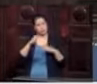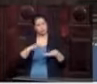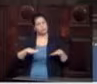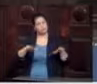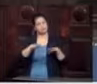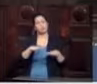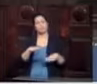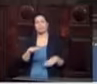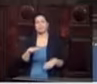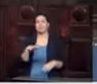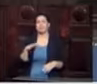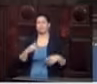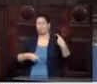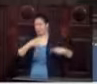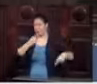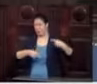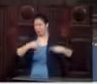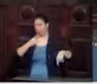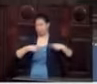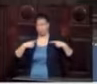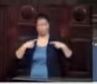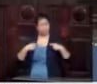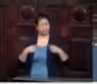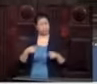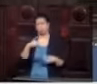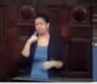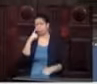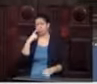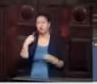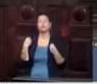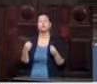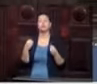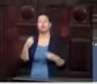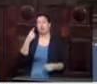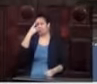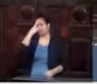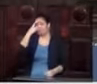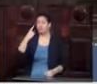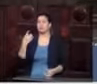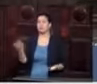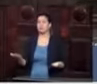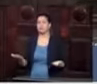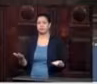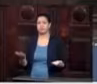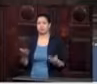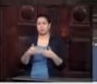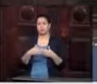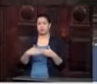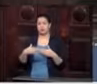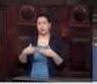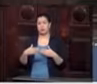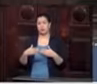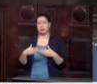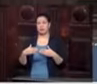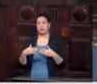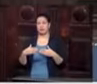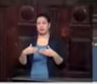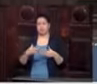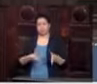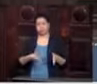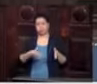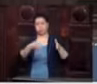com todo o conflito, é possível imaginar que a partir da construção de uma